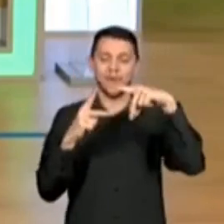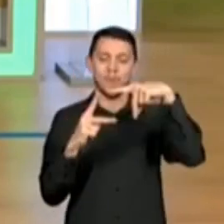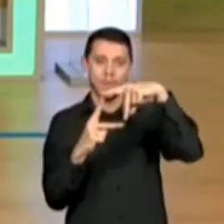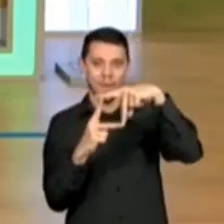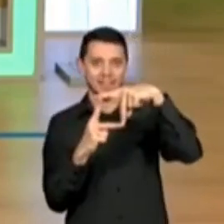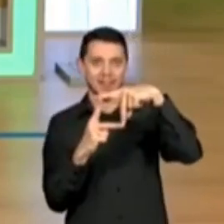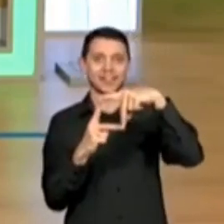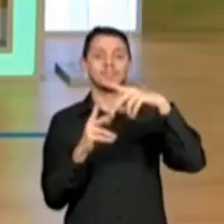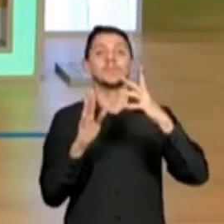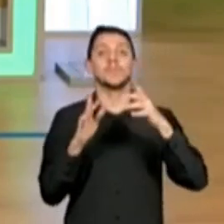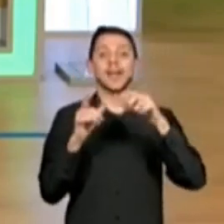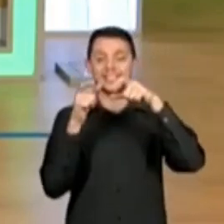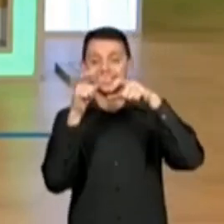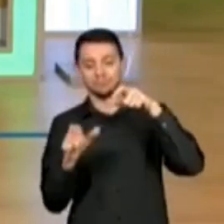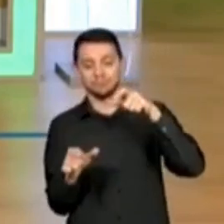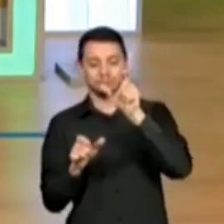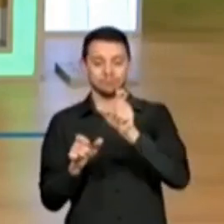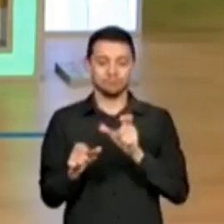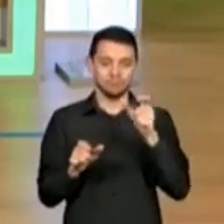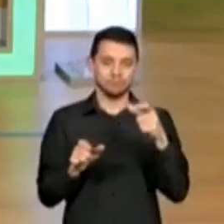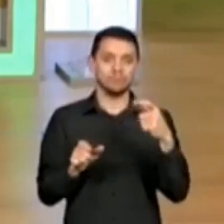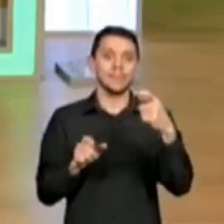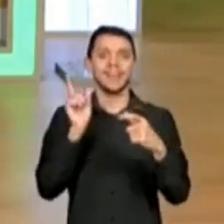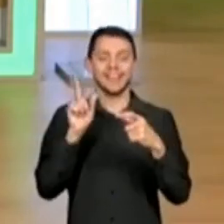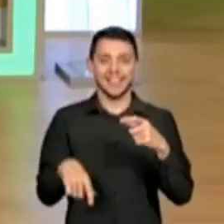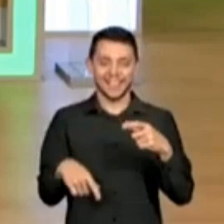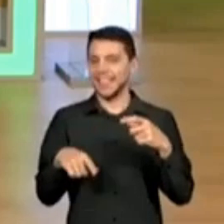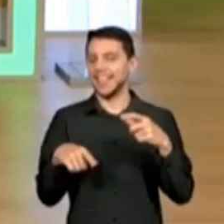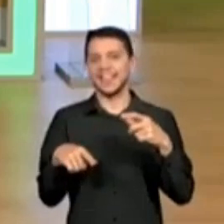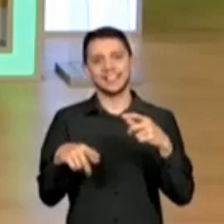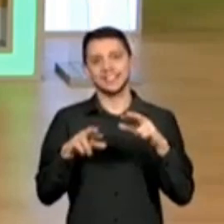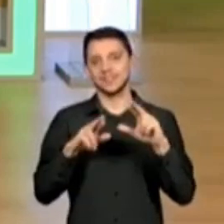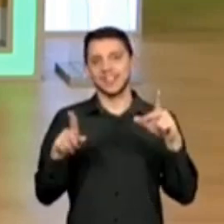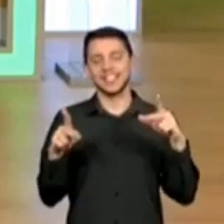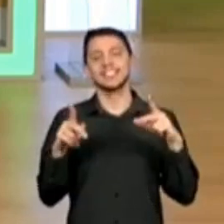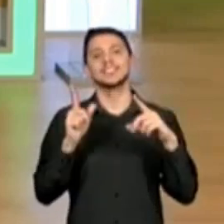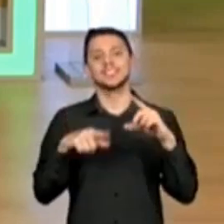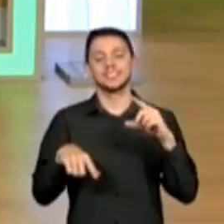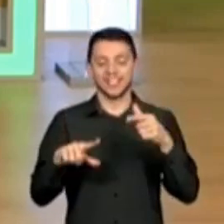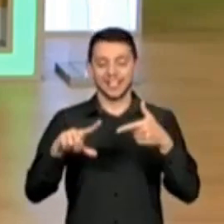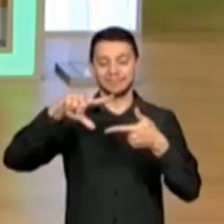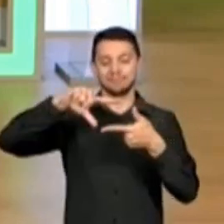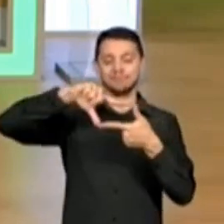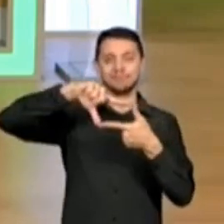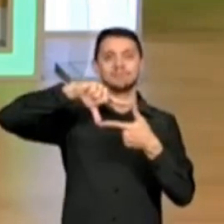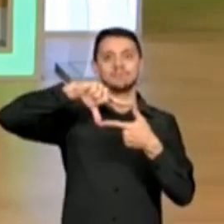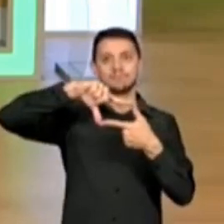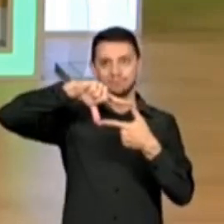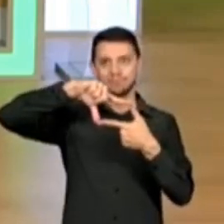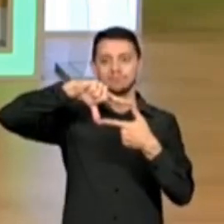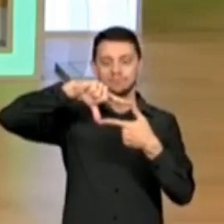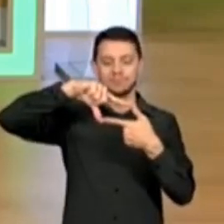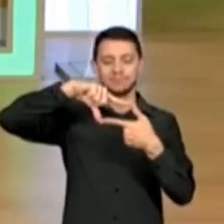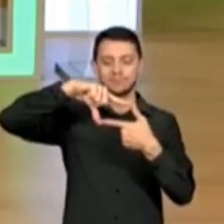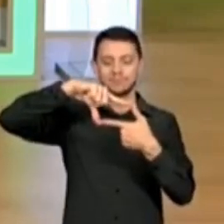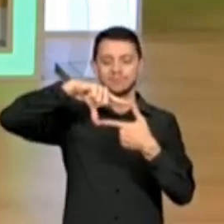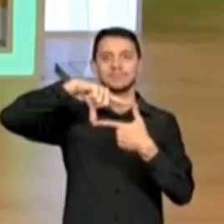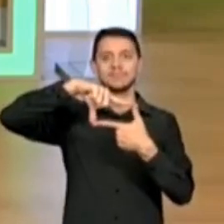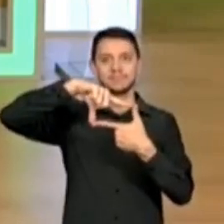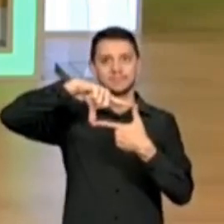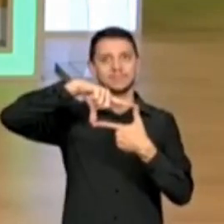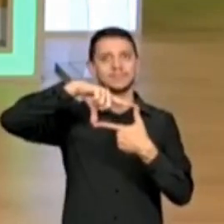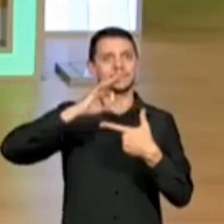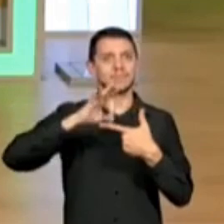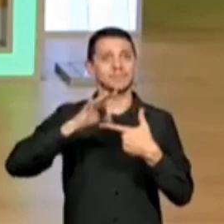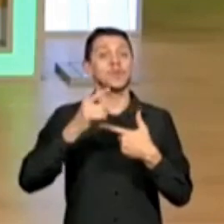2 bases. Certo? E aí, ó, e outra característica legal é que ele não possui curvas. É uma característica, certo?